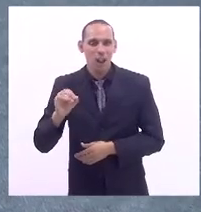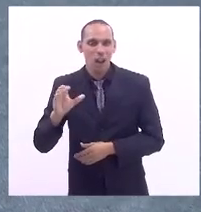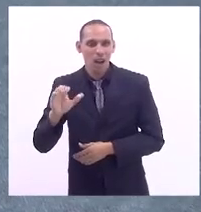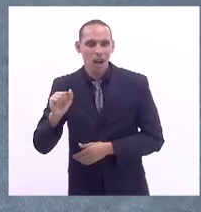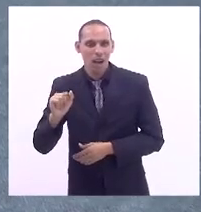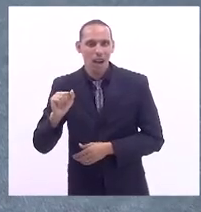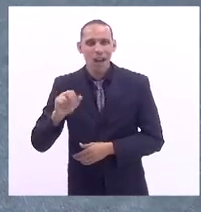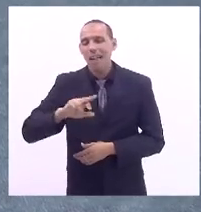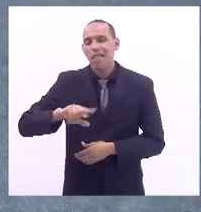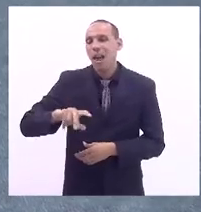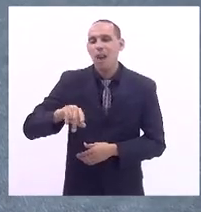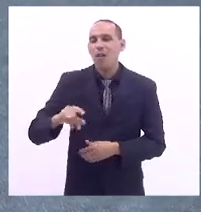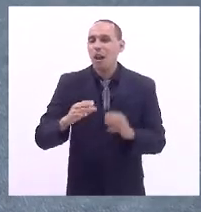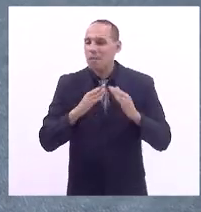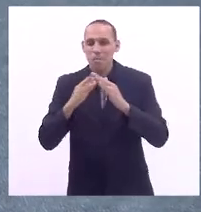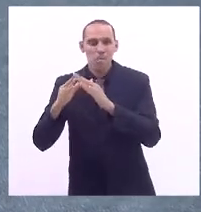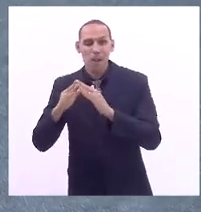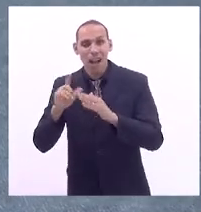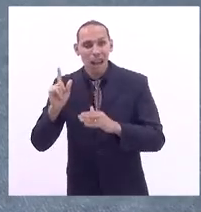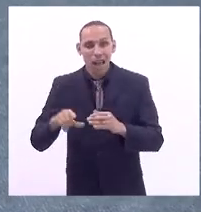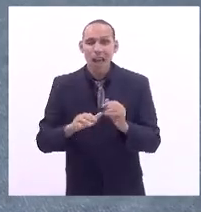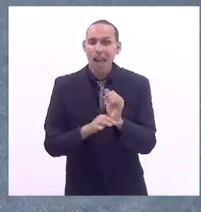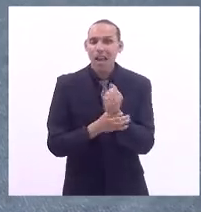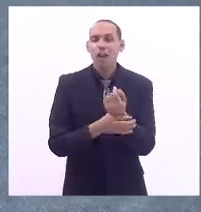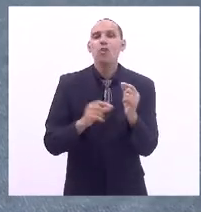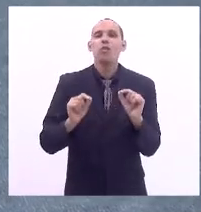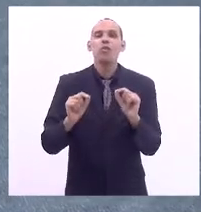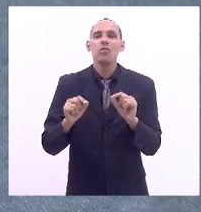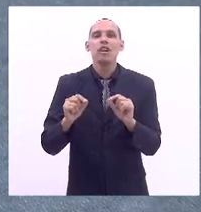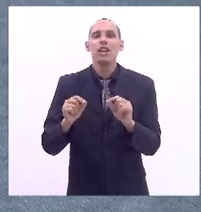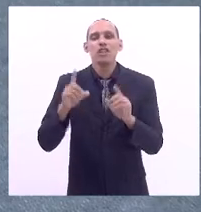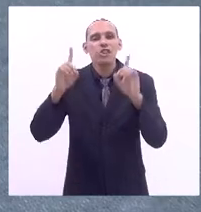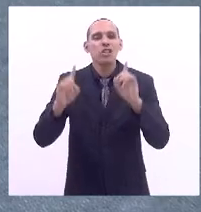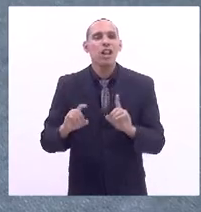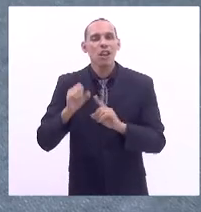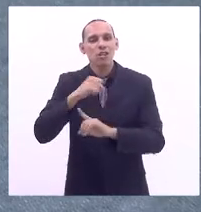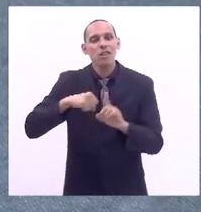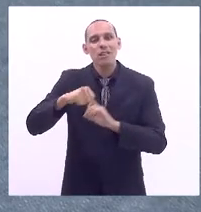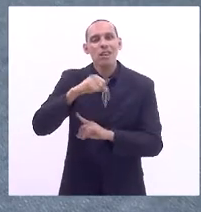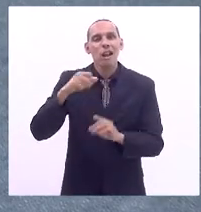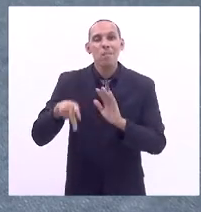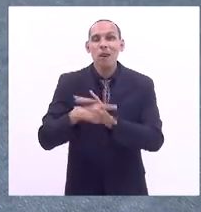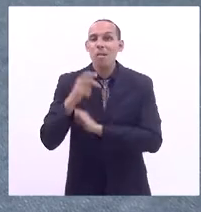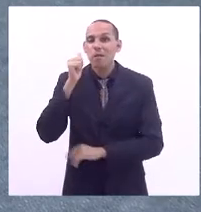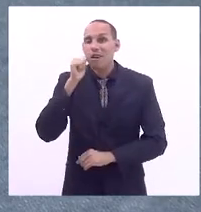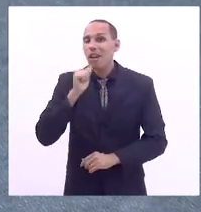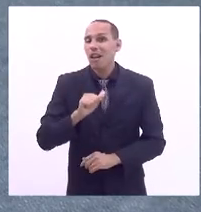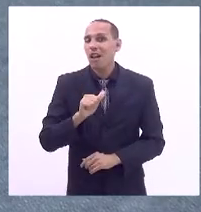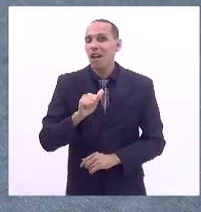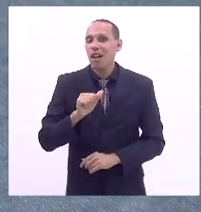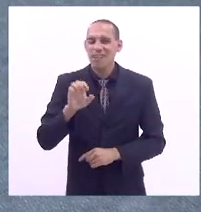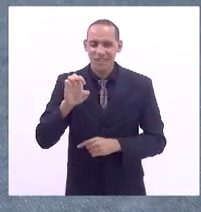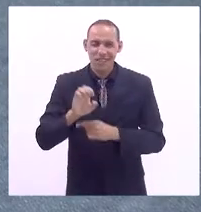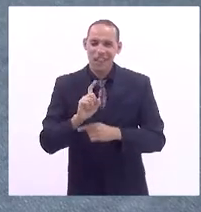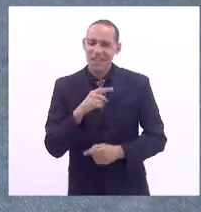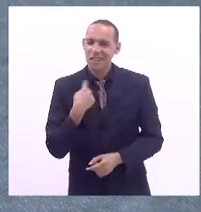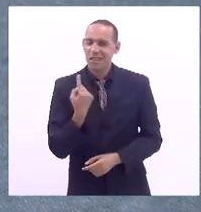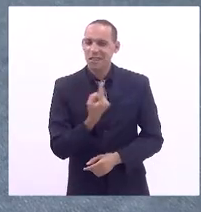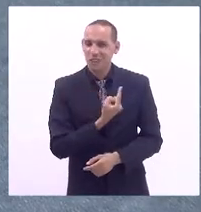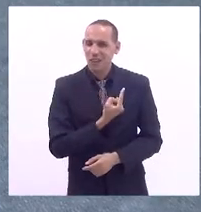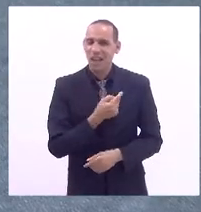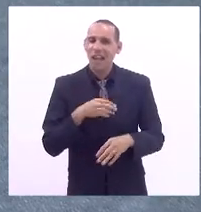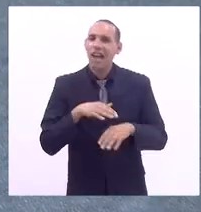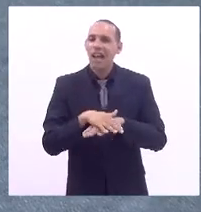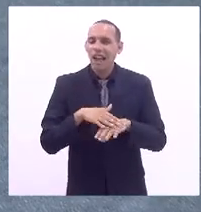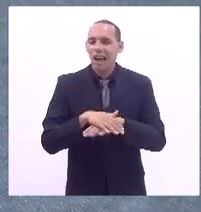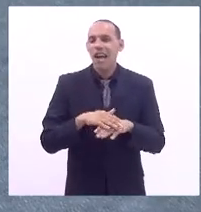mas é de uma garantia de um direito social inalienável que é o direito das mulheres nãon estado como nosso que é